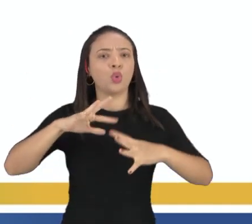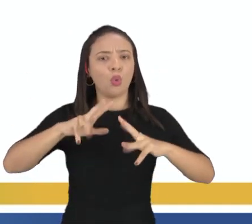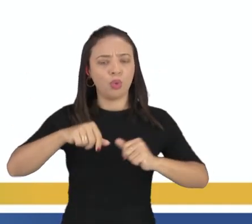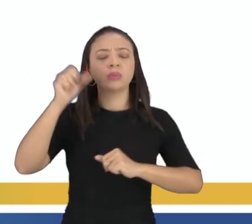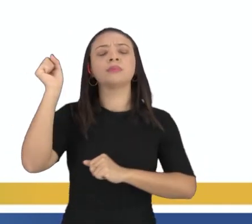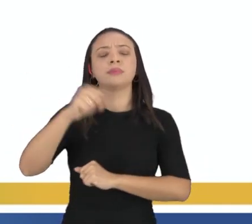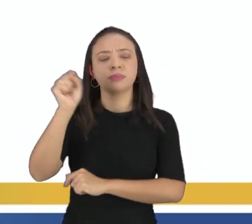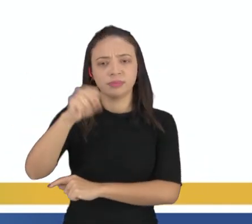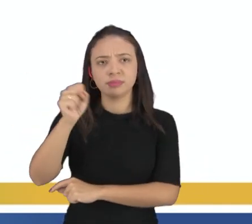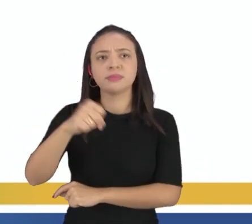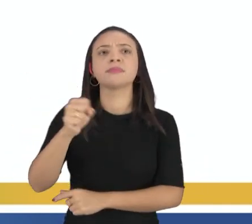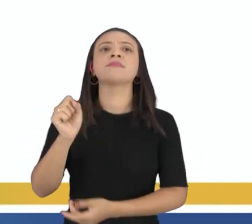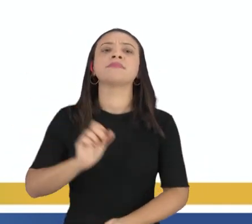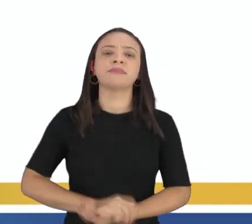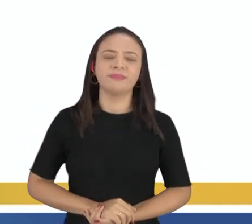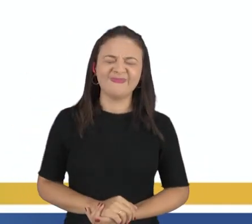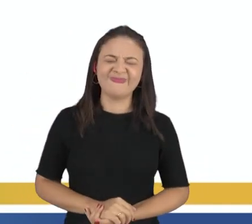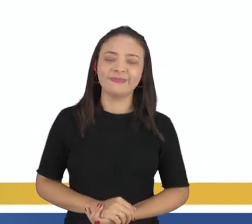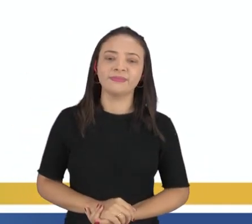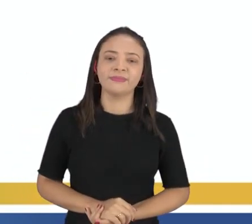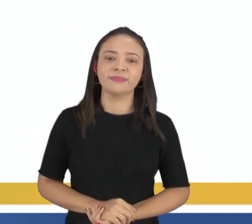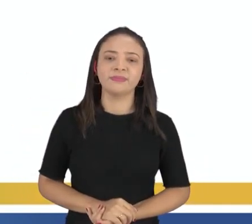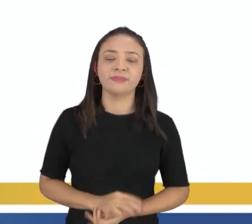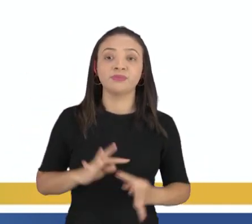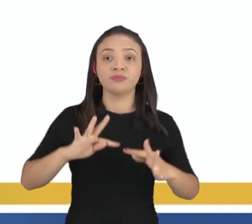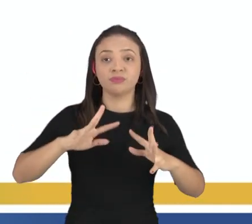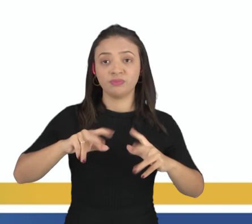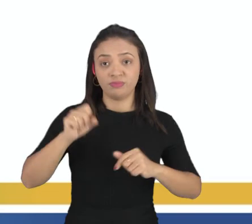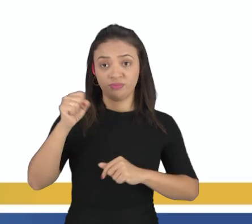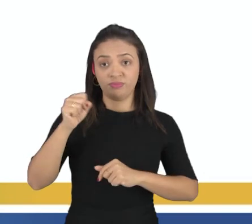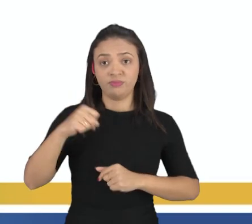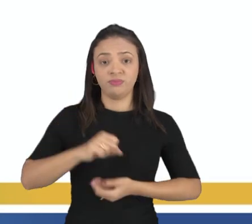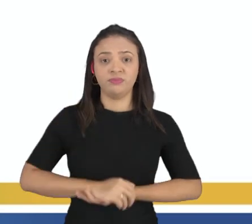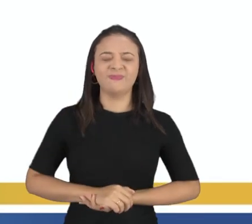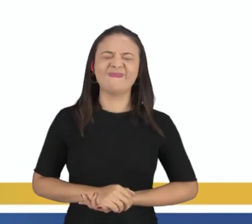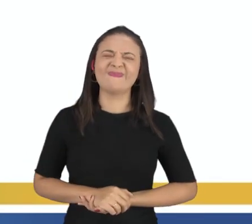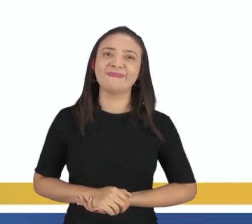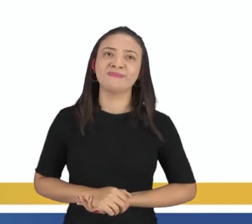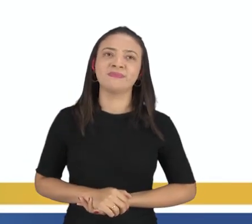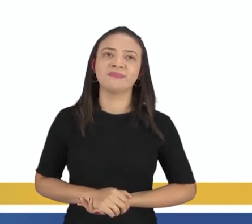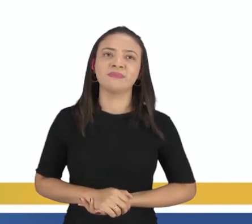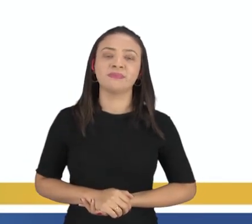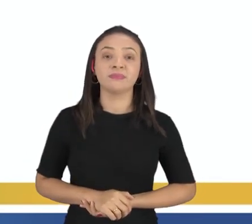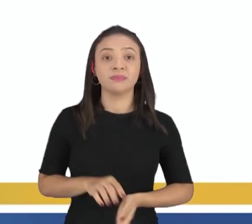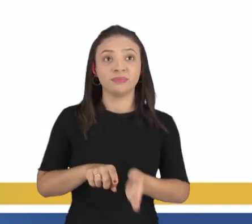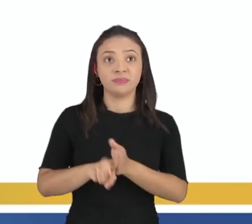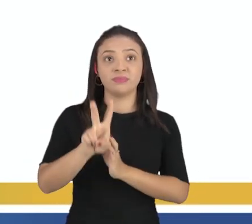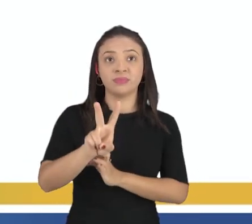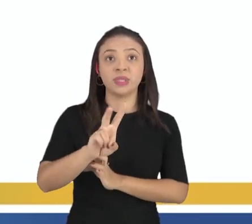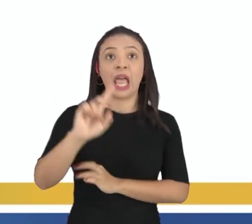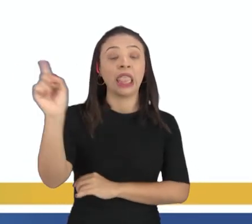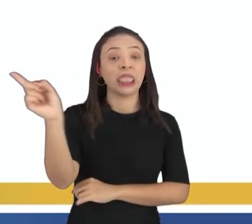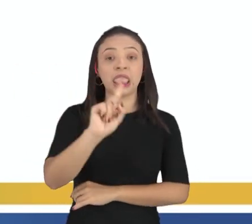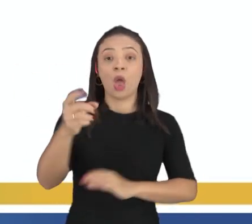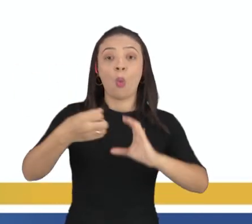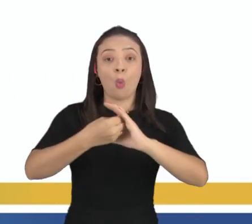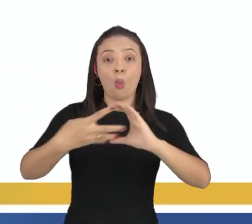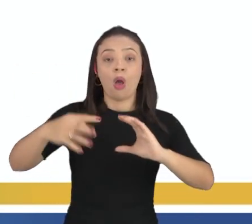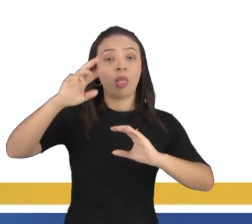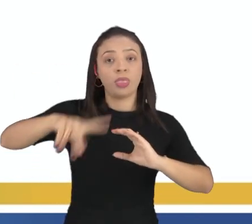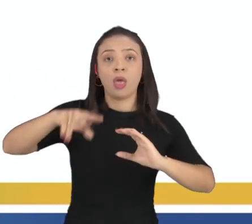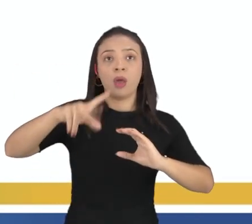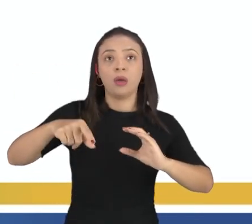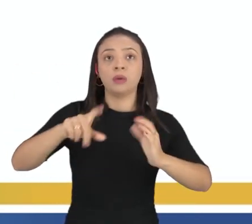afirmações estão o quê? Corretas. Então, todas essas afirmações estão corretas. 2. Não é característica